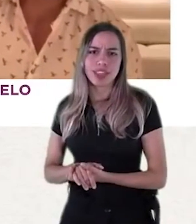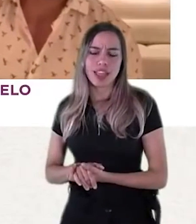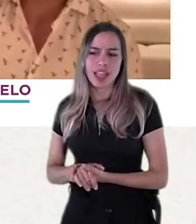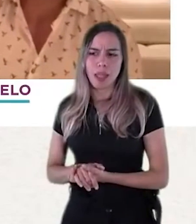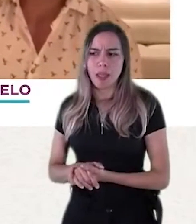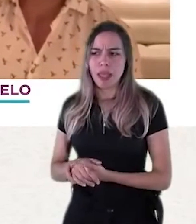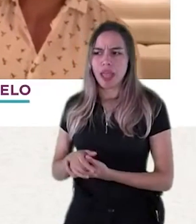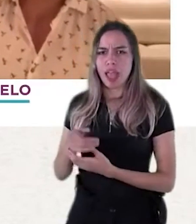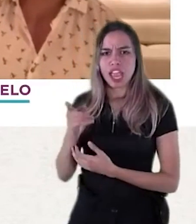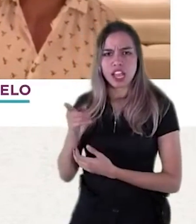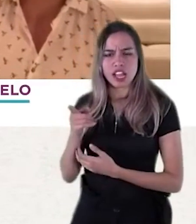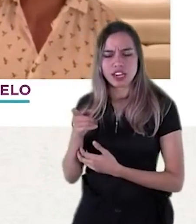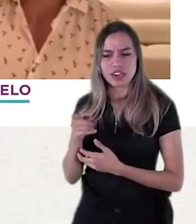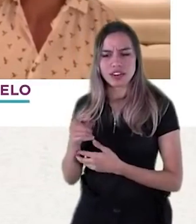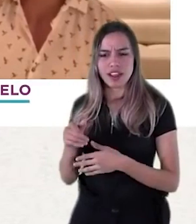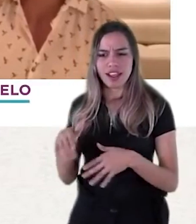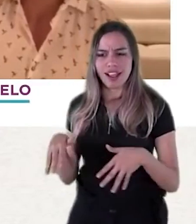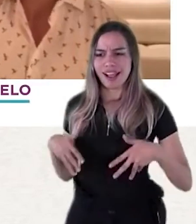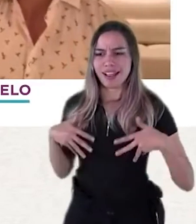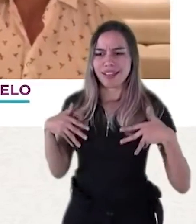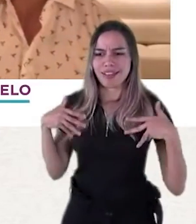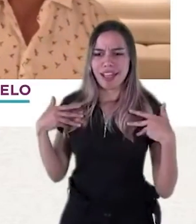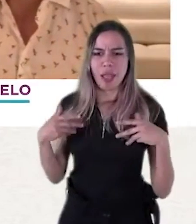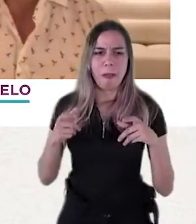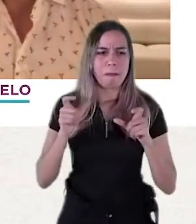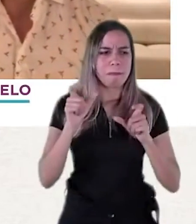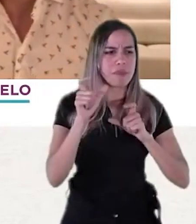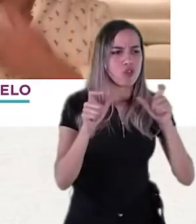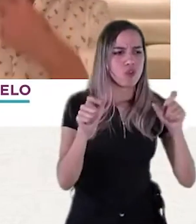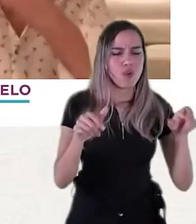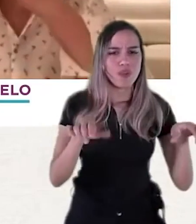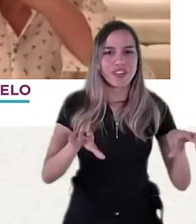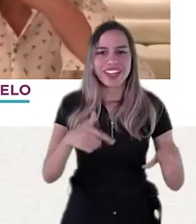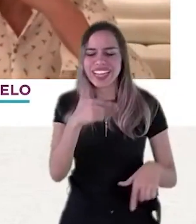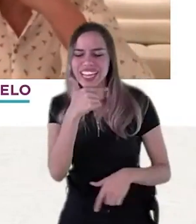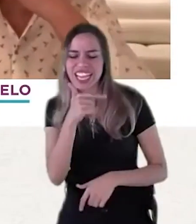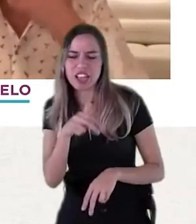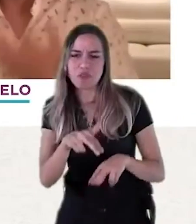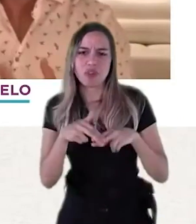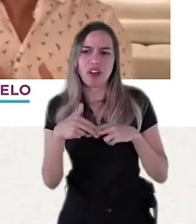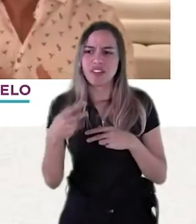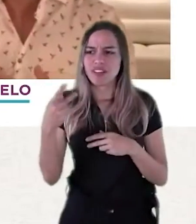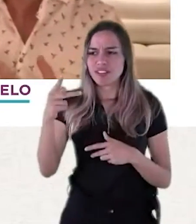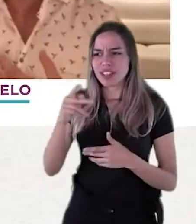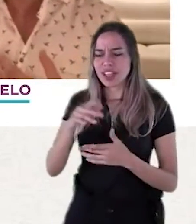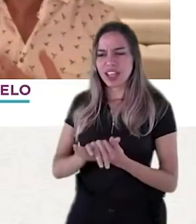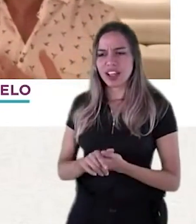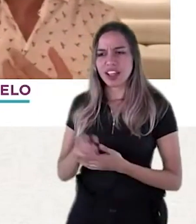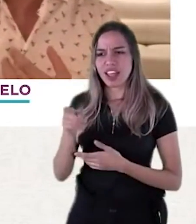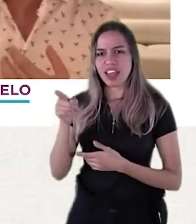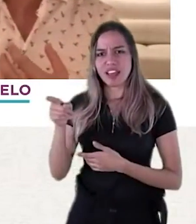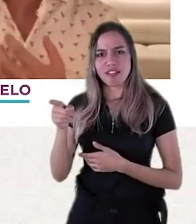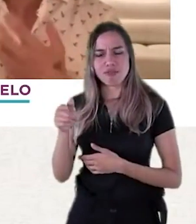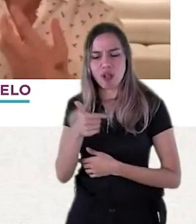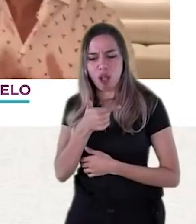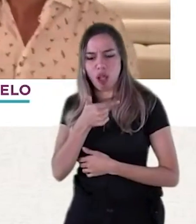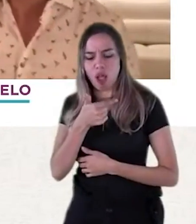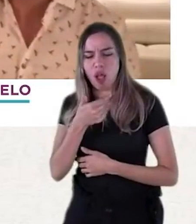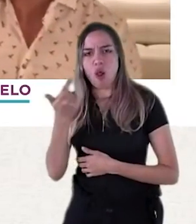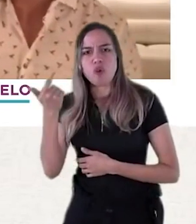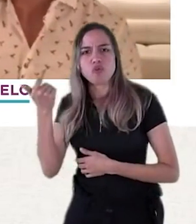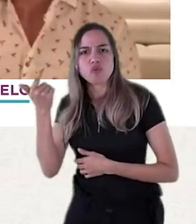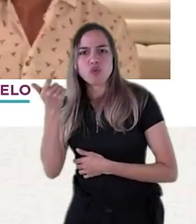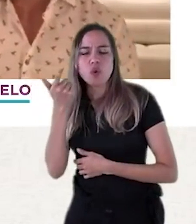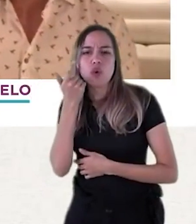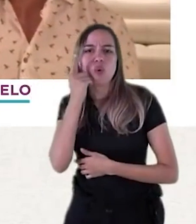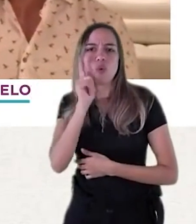tantas pessoas, o Paulo quebrou tantos paradigmas, com tanta honestidade, ele quis ser quem